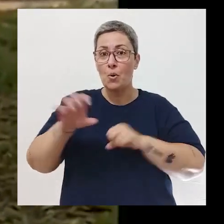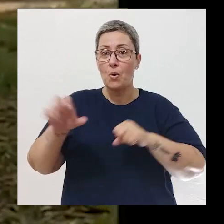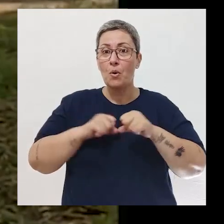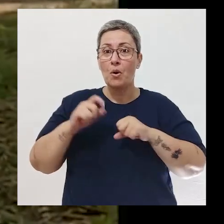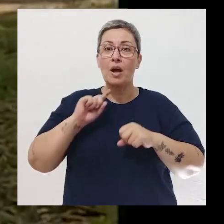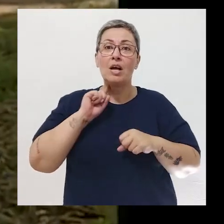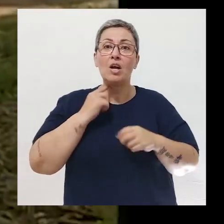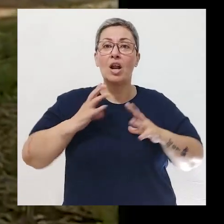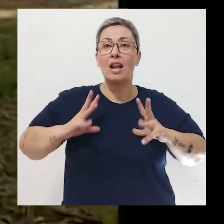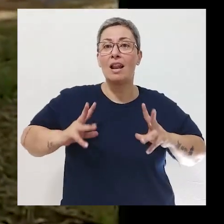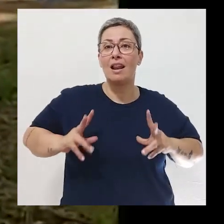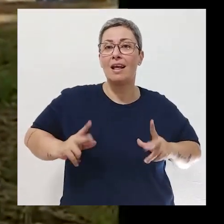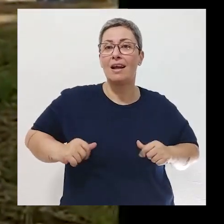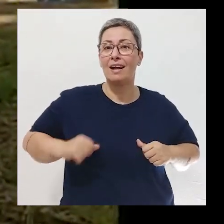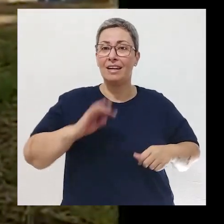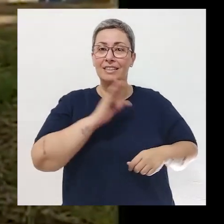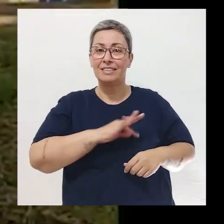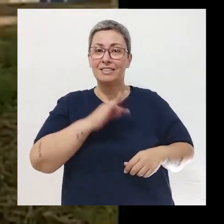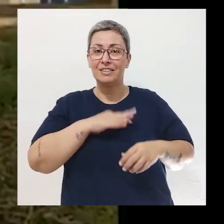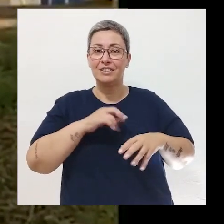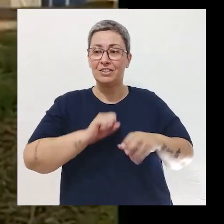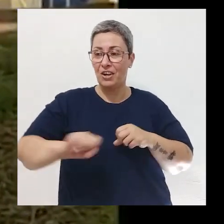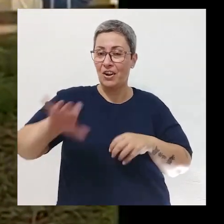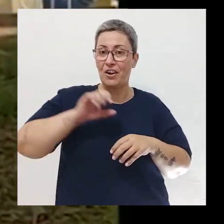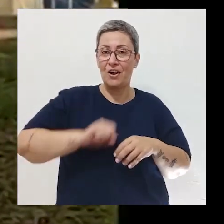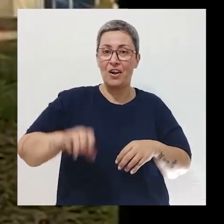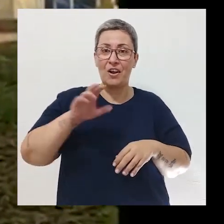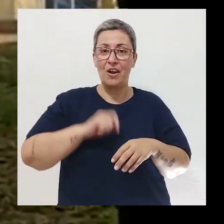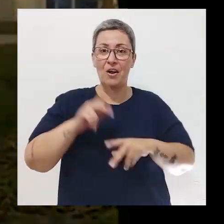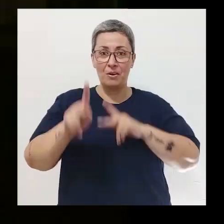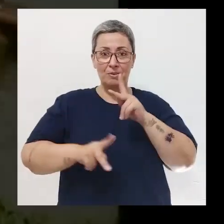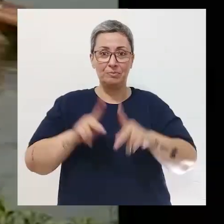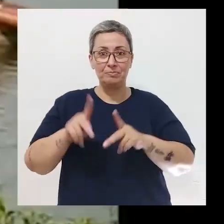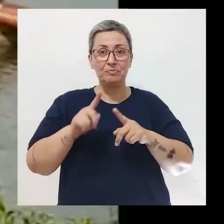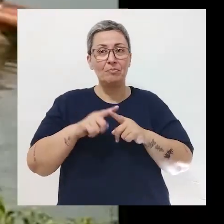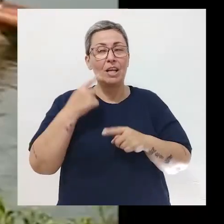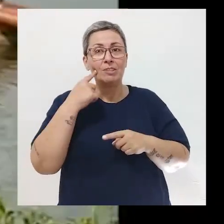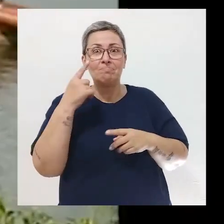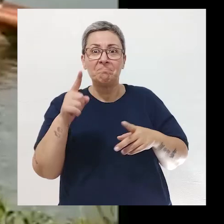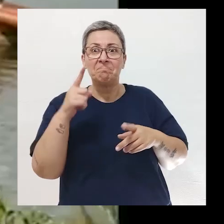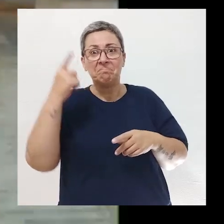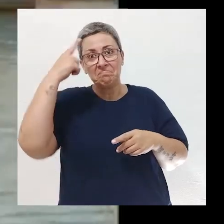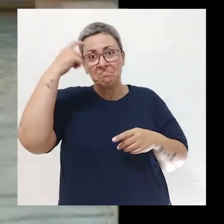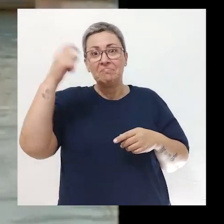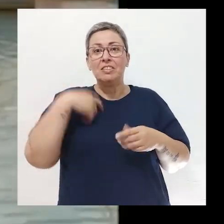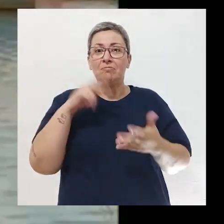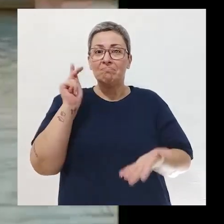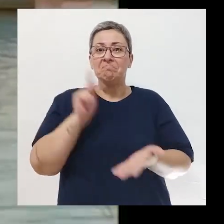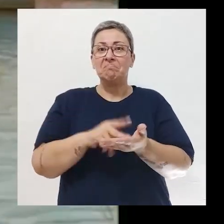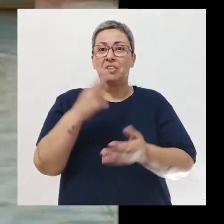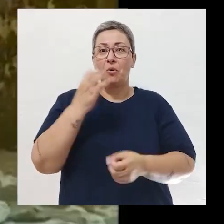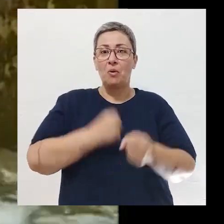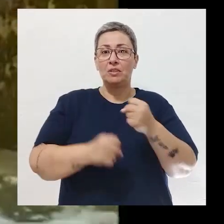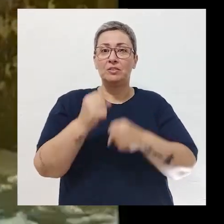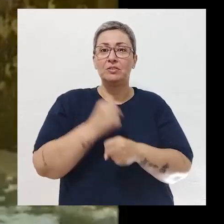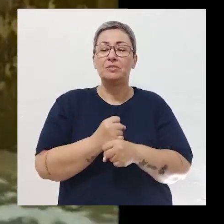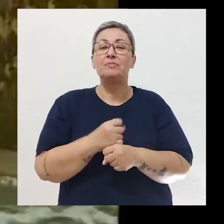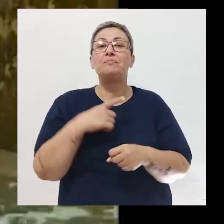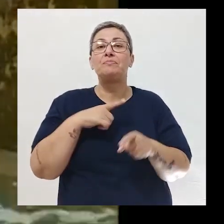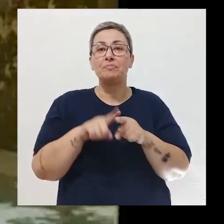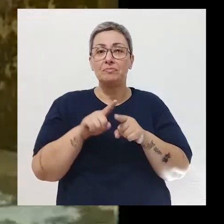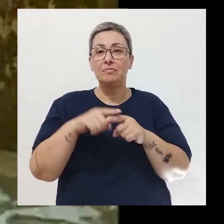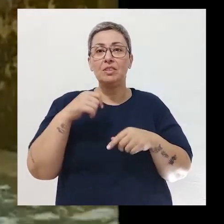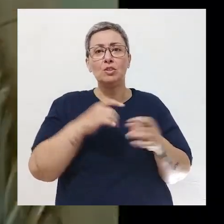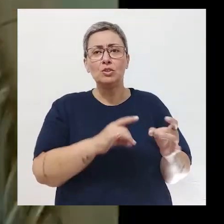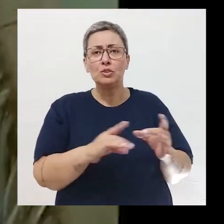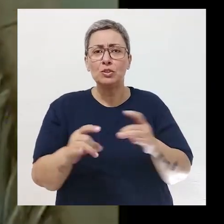e tratar a água do rio Tietê para abastecer a população. A ideia visionária se tornou realidade há 4 anos. Todos